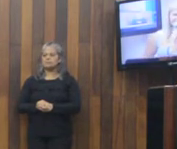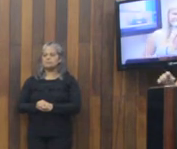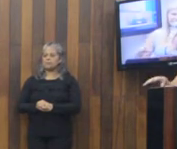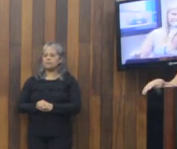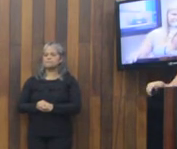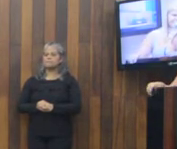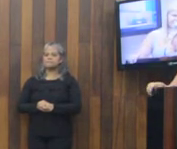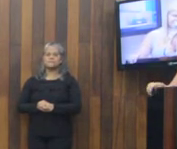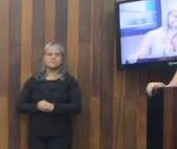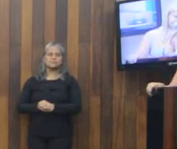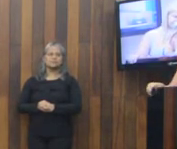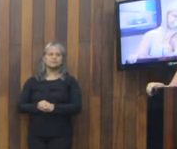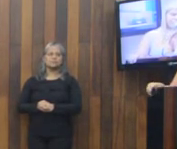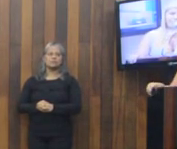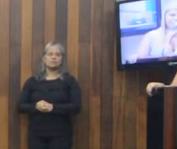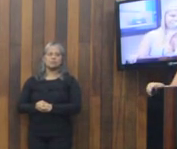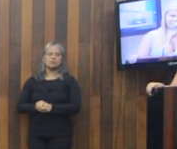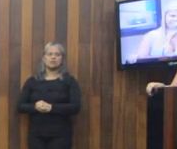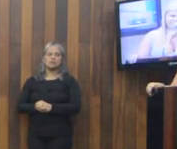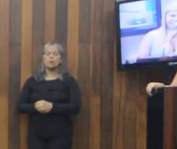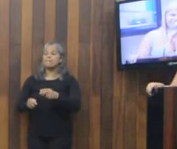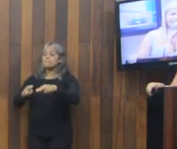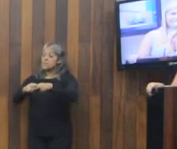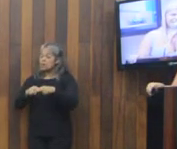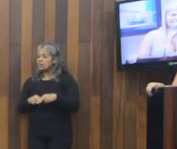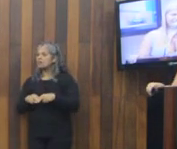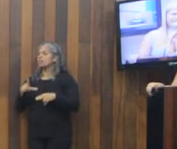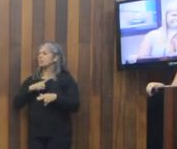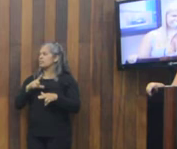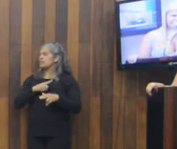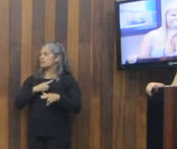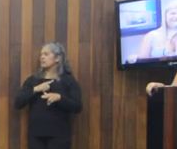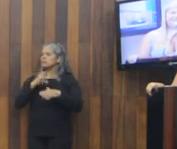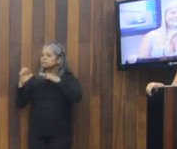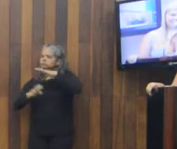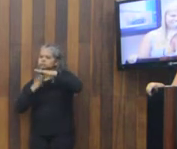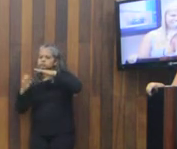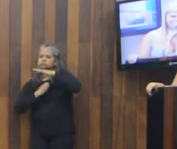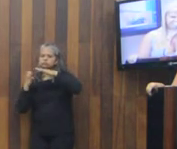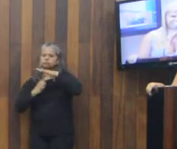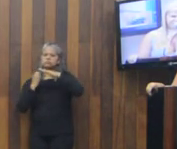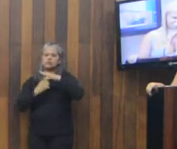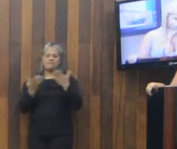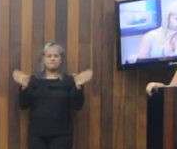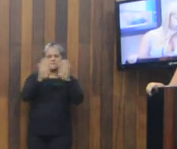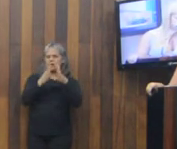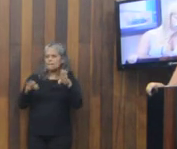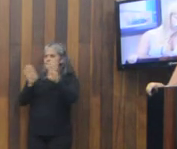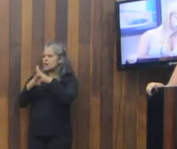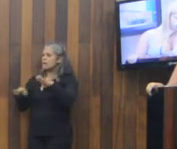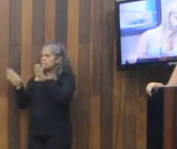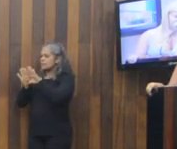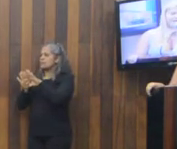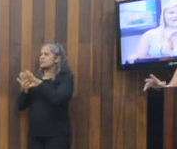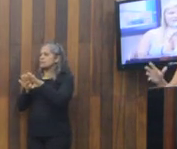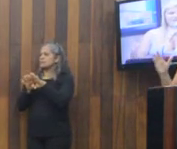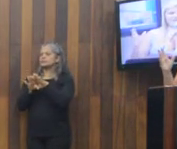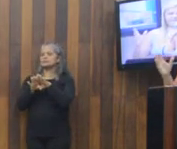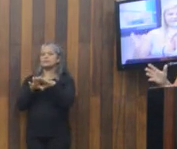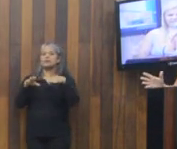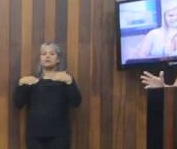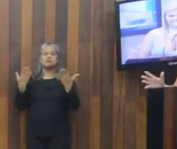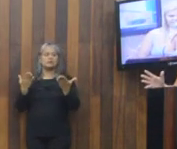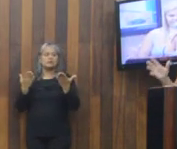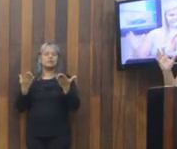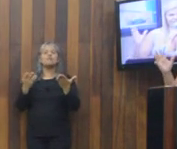tem, simplesmente, muitas empresas falindo, muitas empresas fechando. Então nós vamos